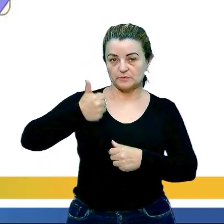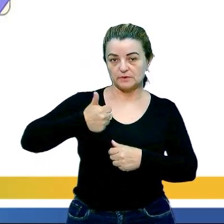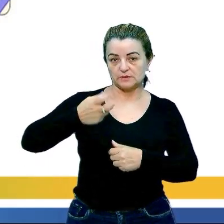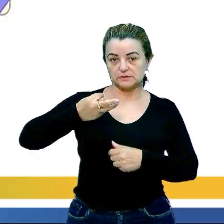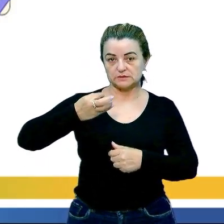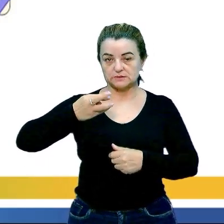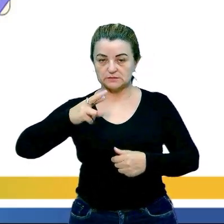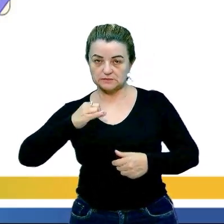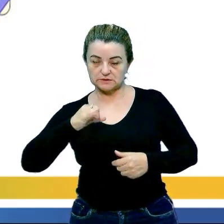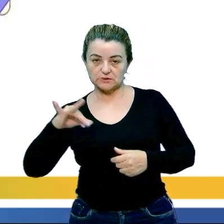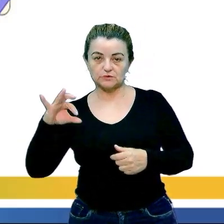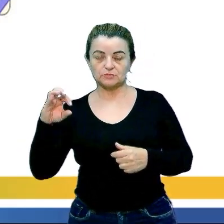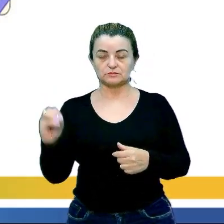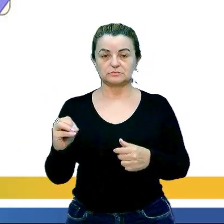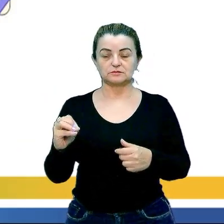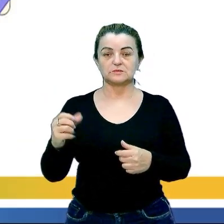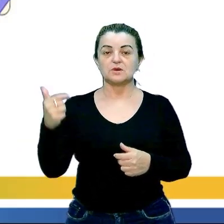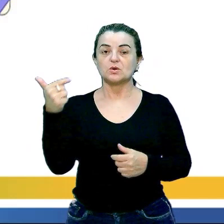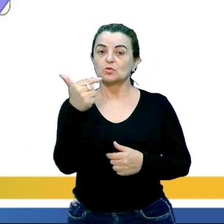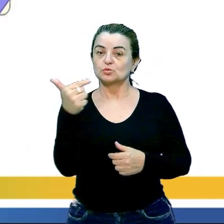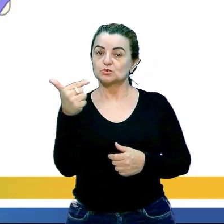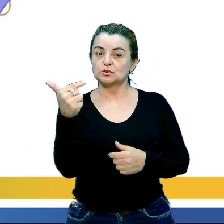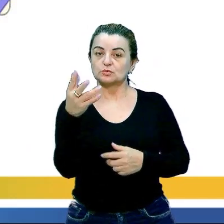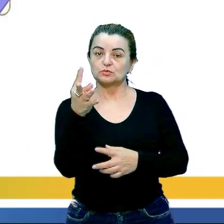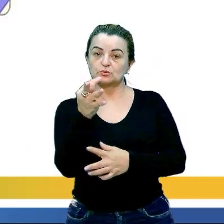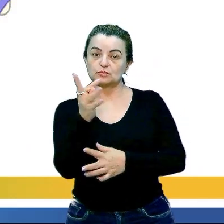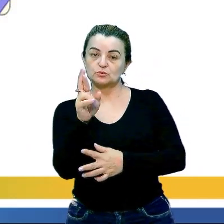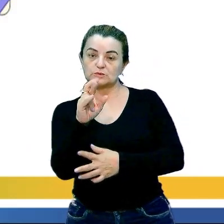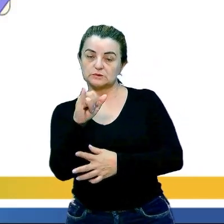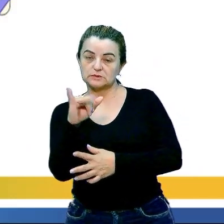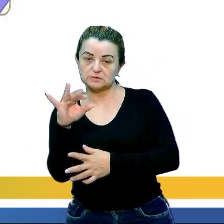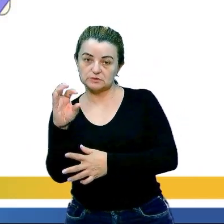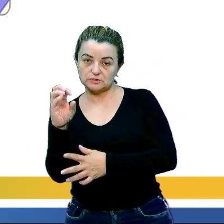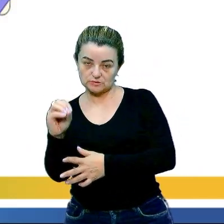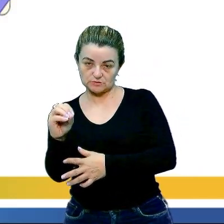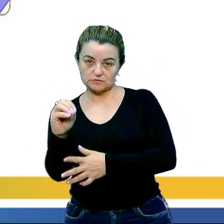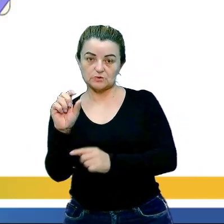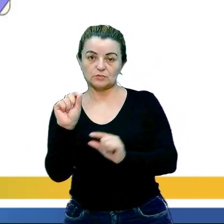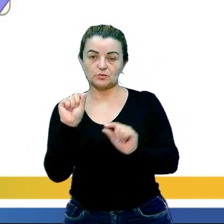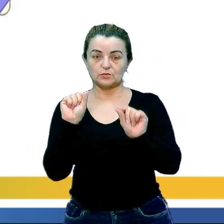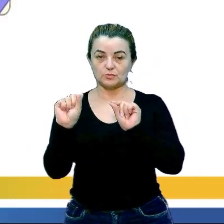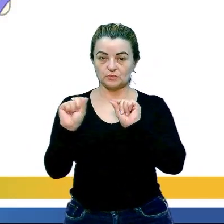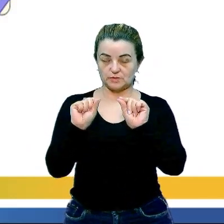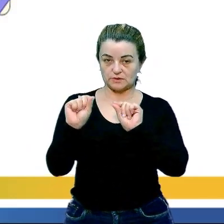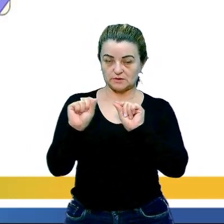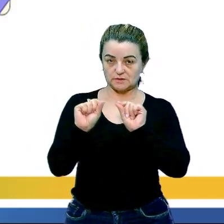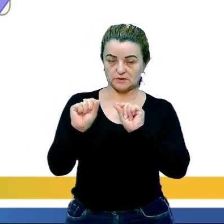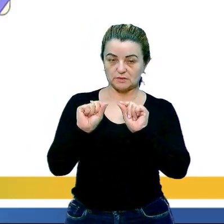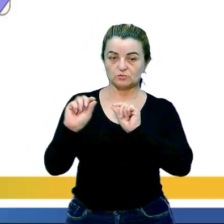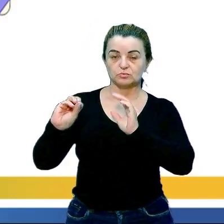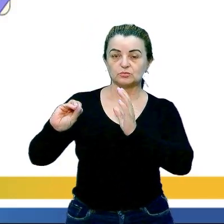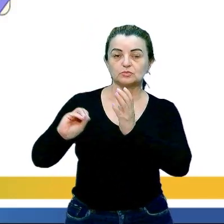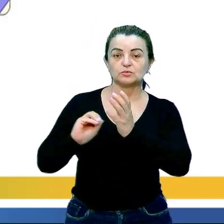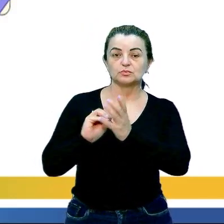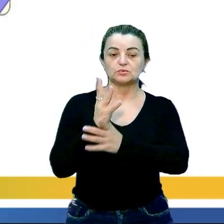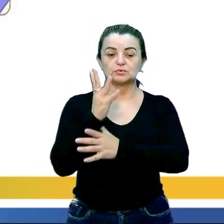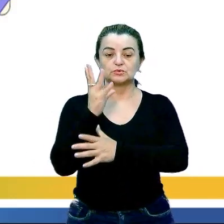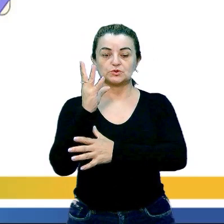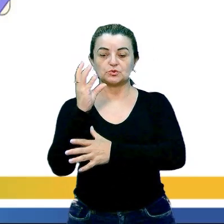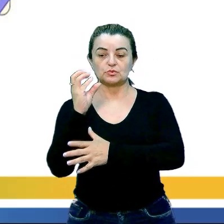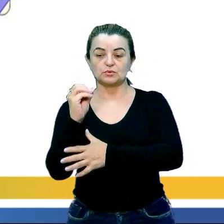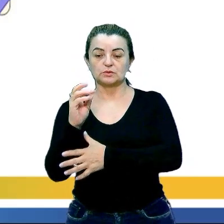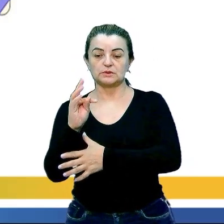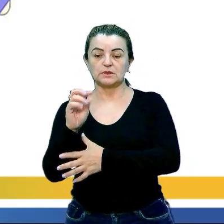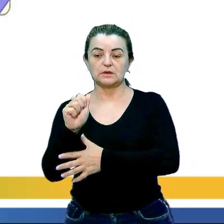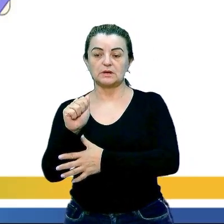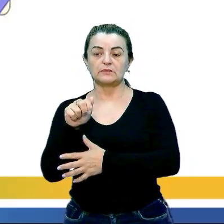e circo, e o segundo triunvirato, né, que é marcado pelo golpe de Otávio, né, que aí dá início a essa fase que